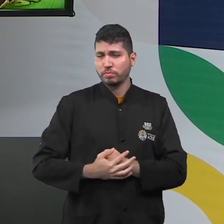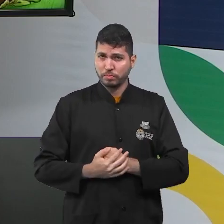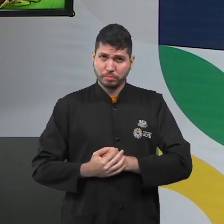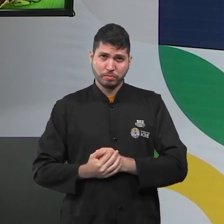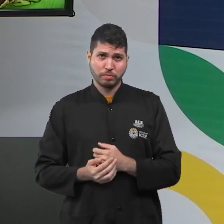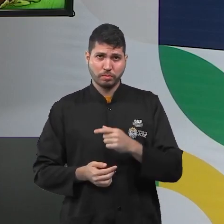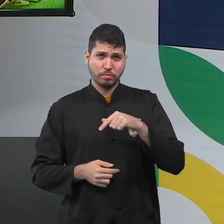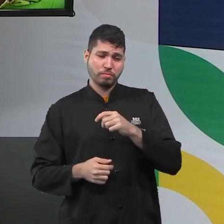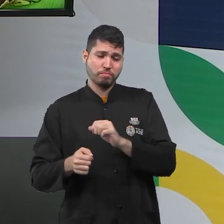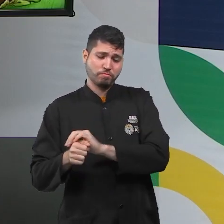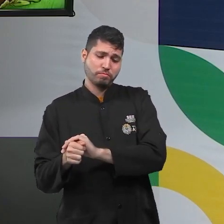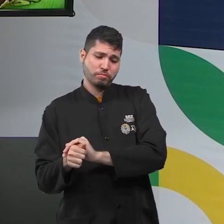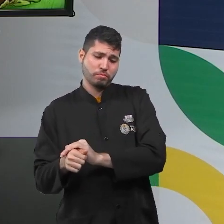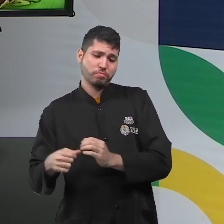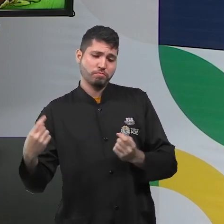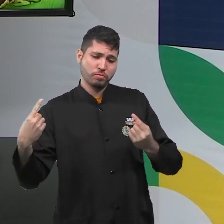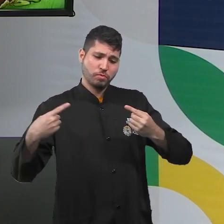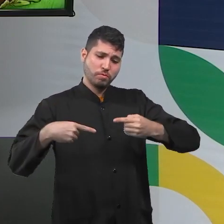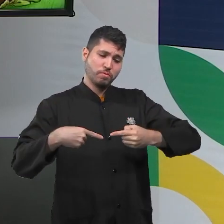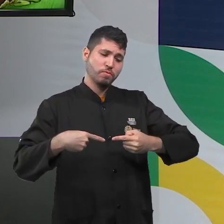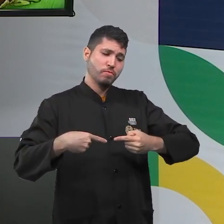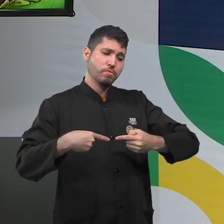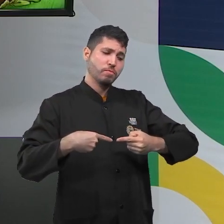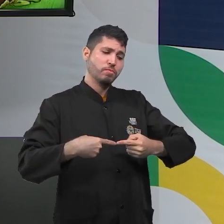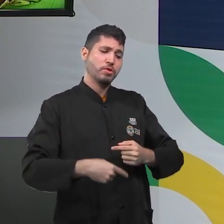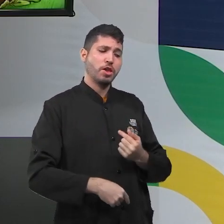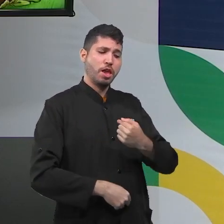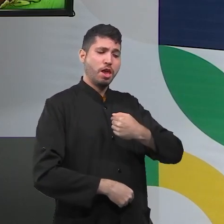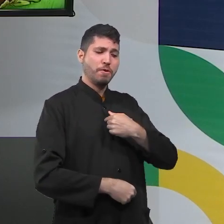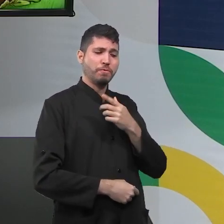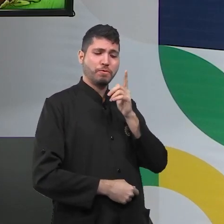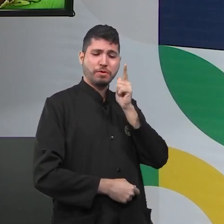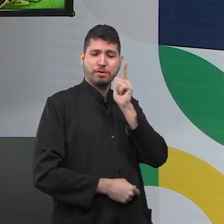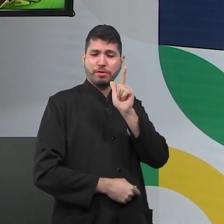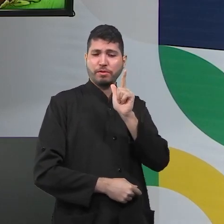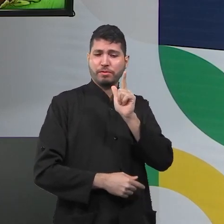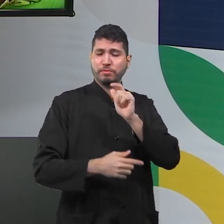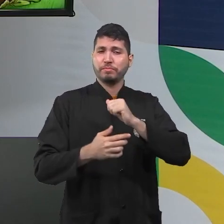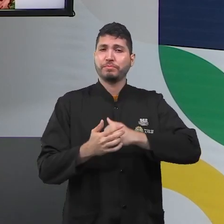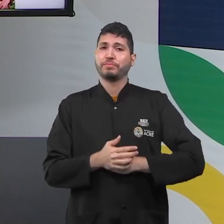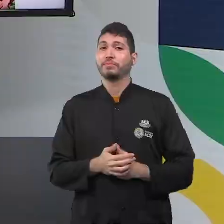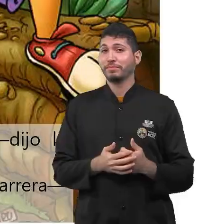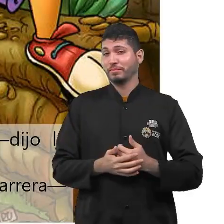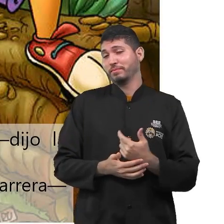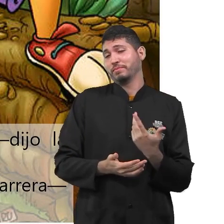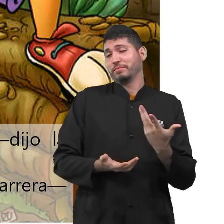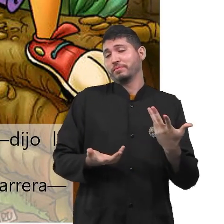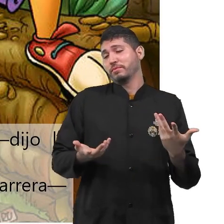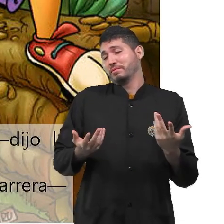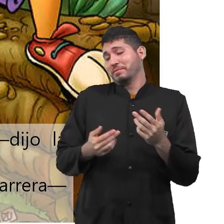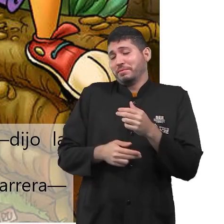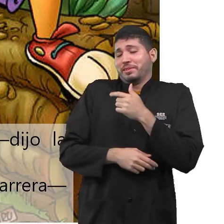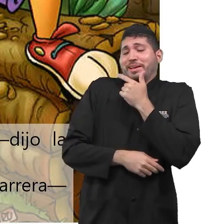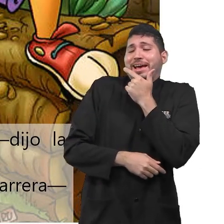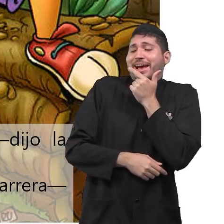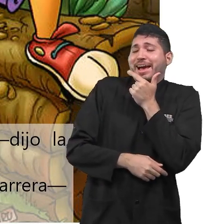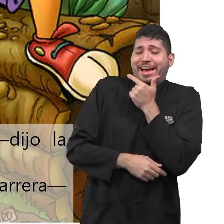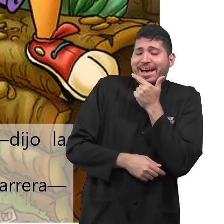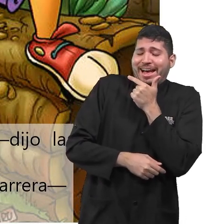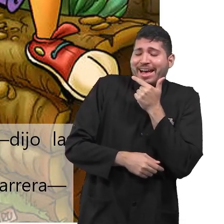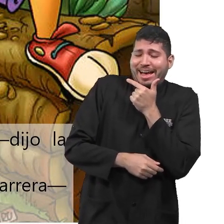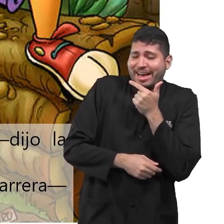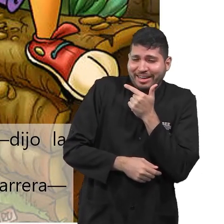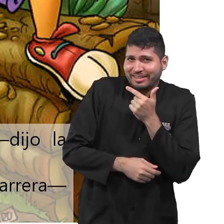para uma corrida, apostou com ela que ela ganharia. A lebre, claro, desdenhou, né, e